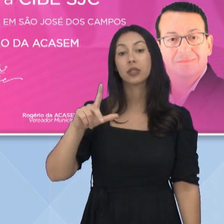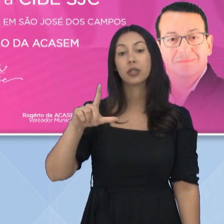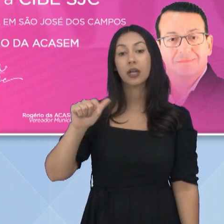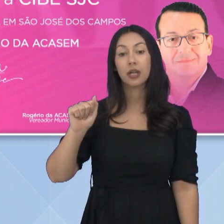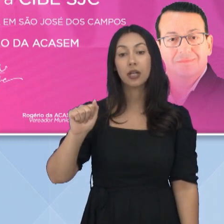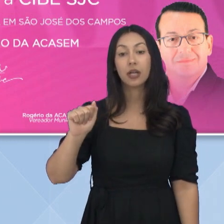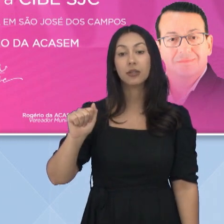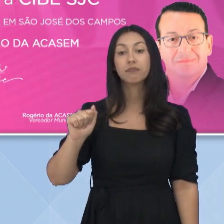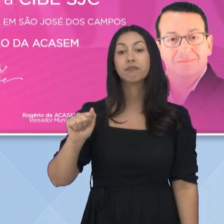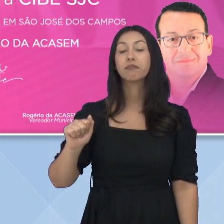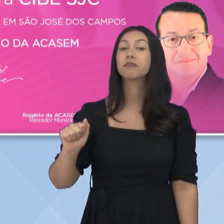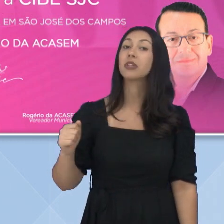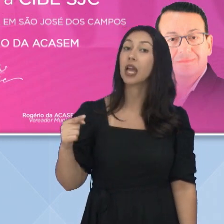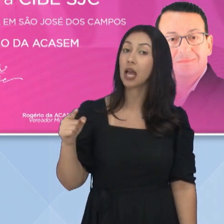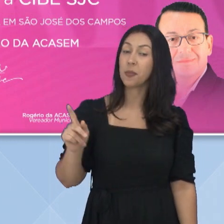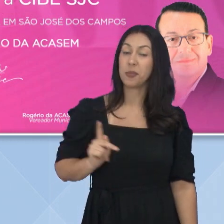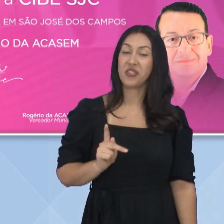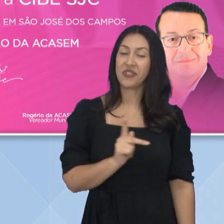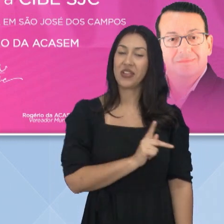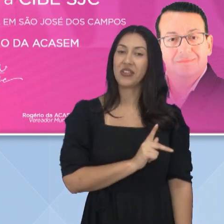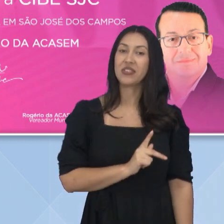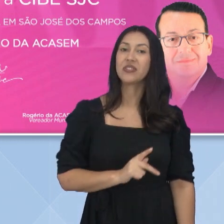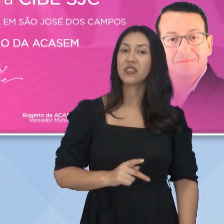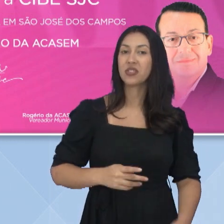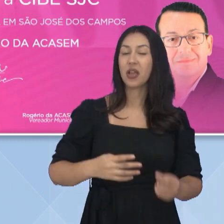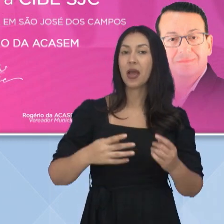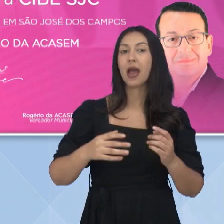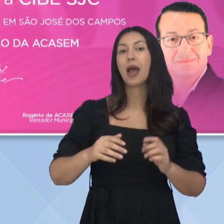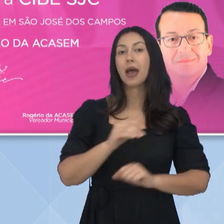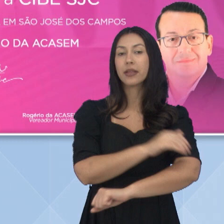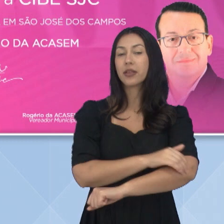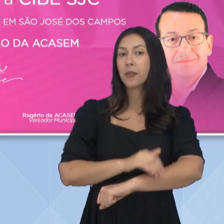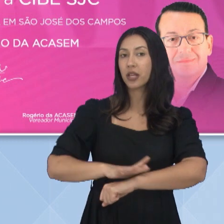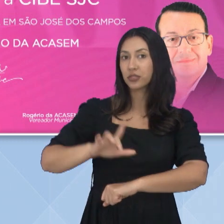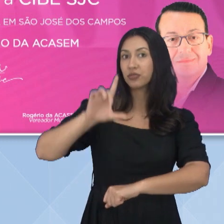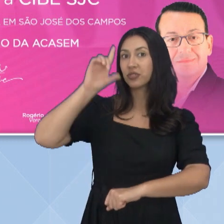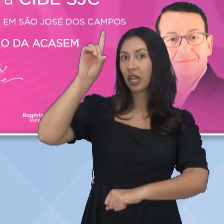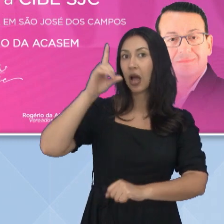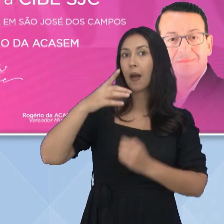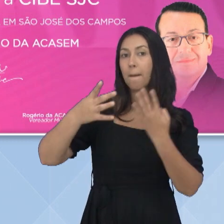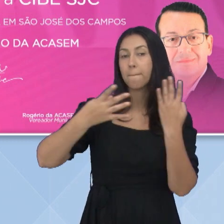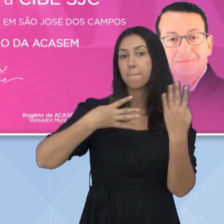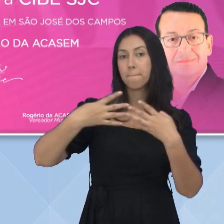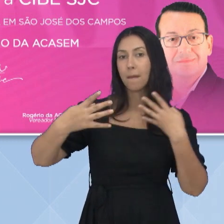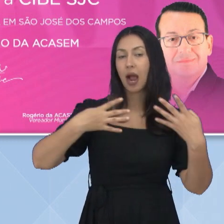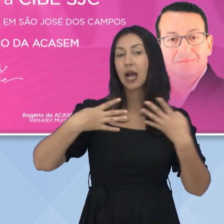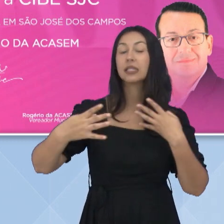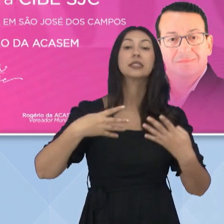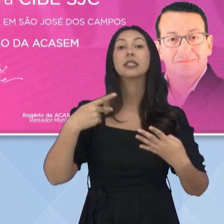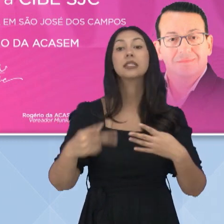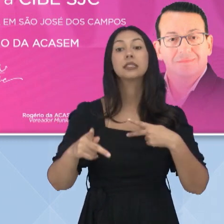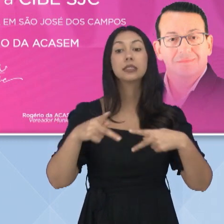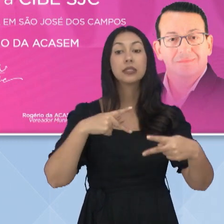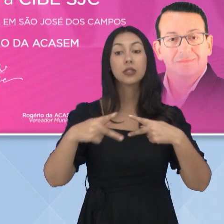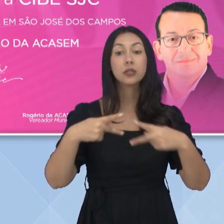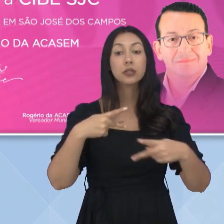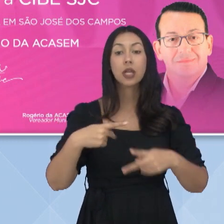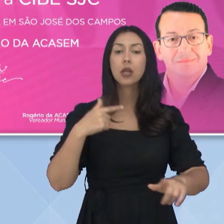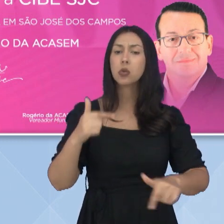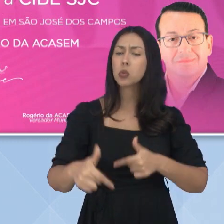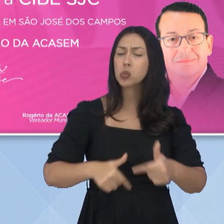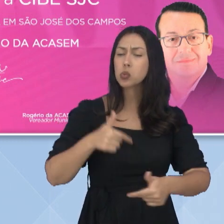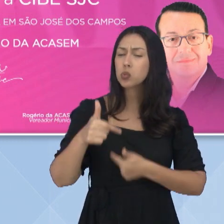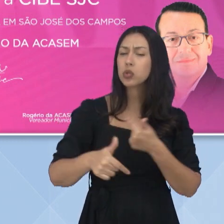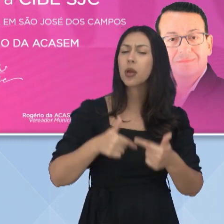da ADEBRAS em São José dos Campos e também da CIB, tem desempenhado um papel fundamental em